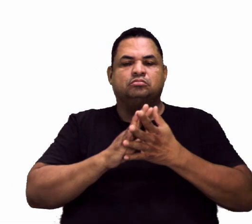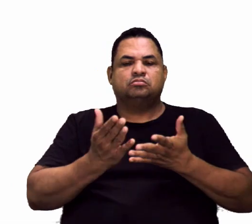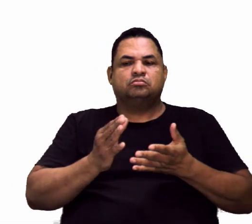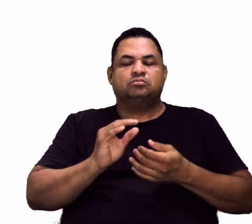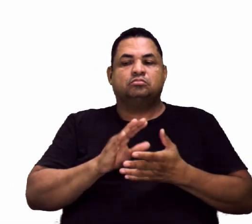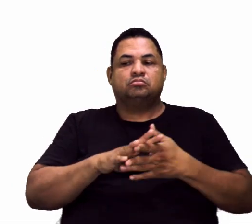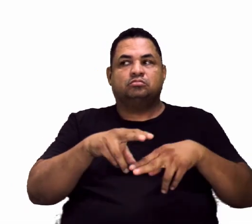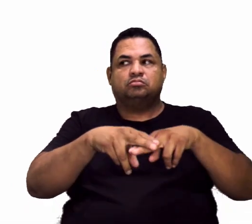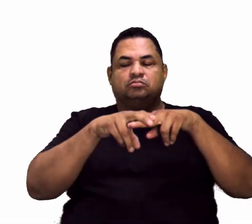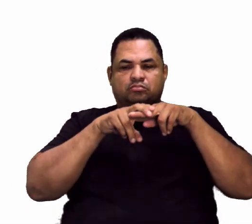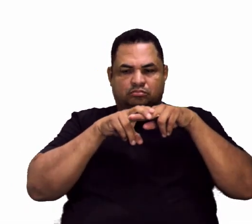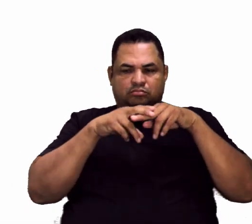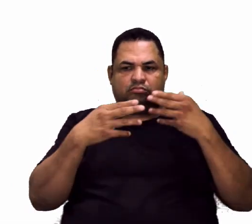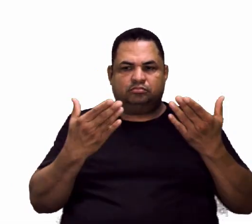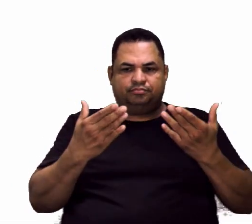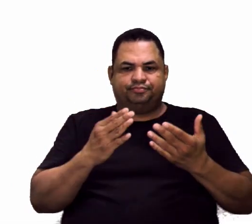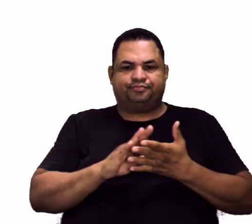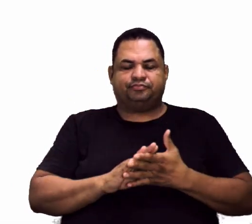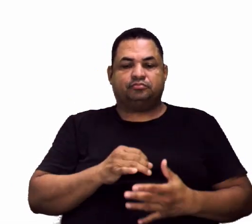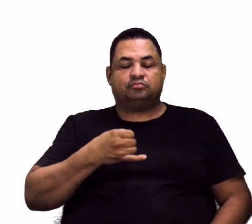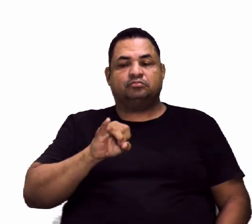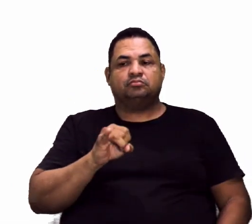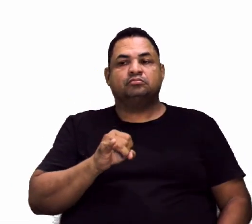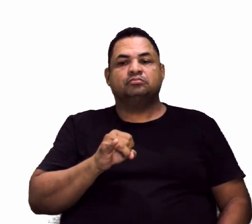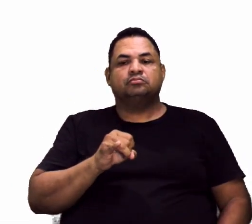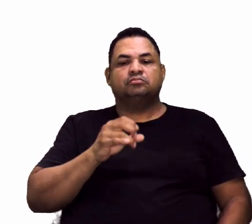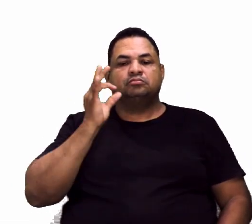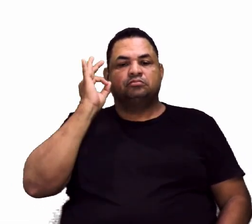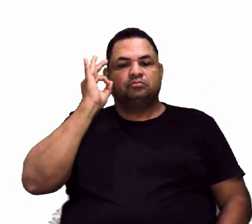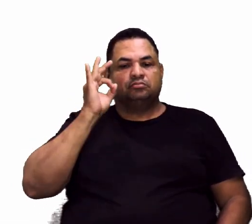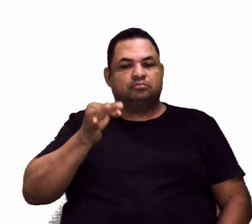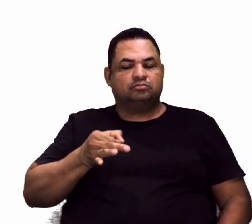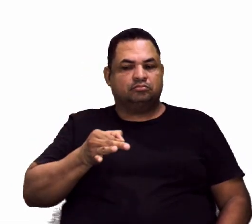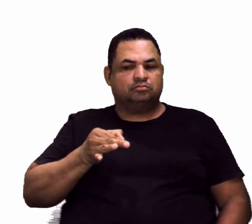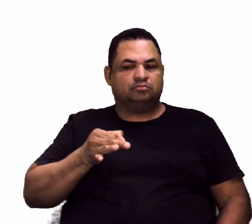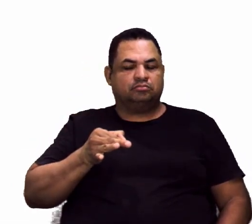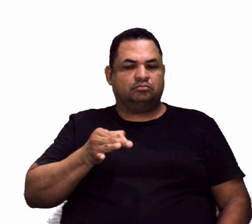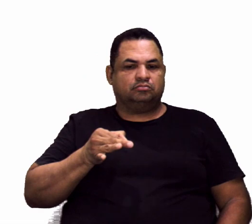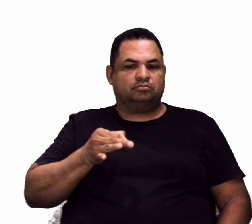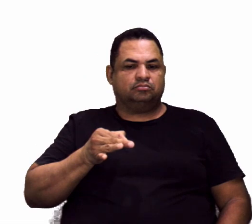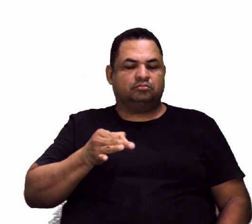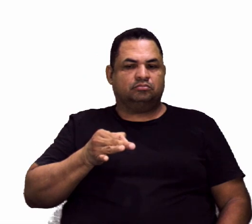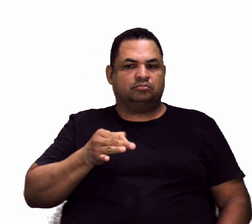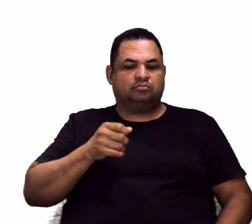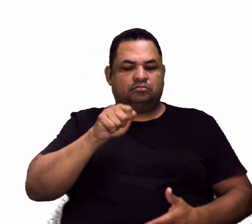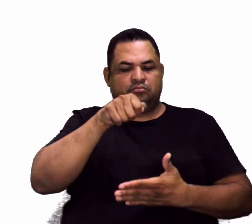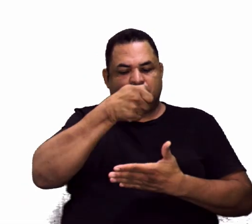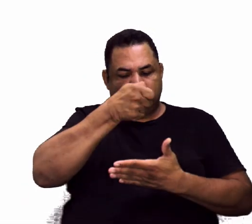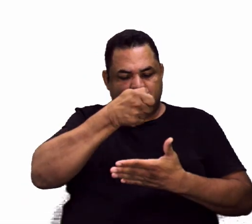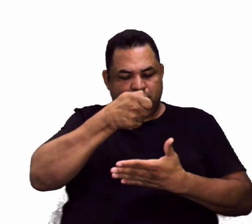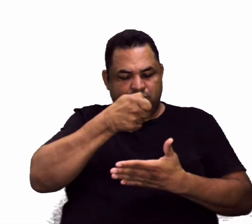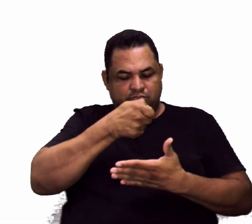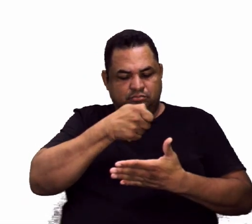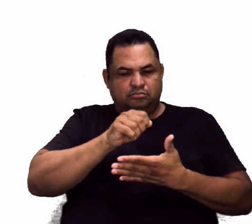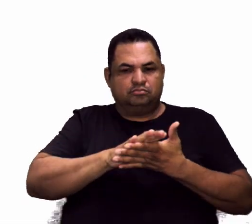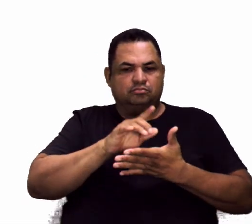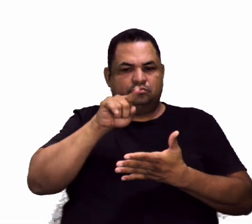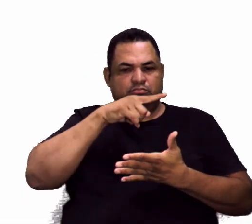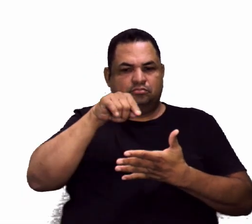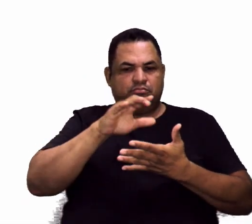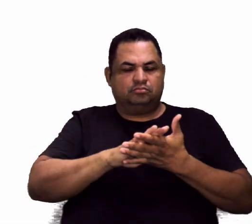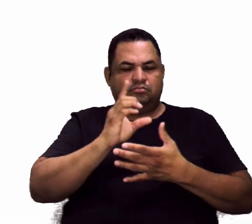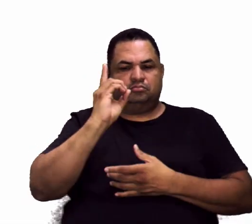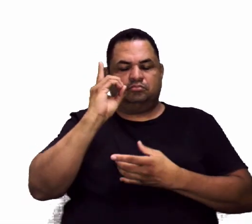foi por isso, meu caro aluno, que se você acertou ou assinalou a alternativa